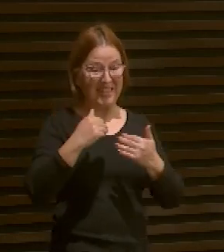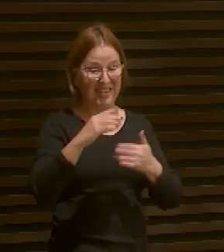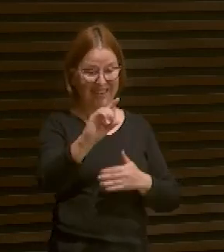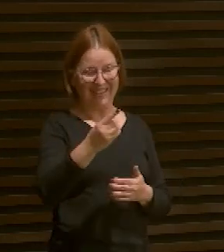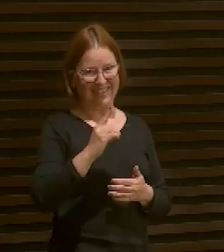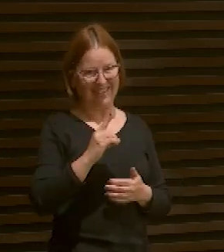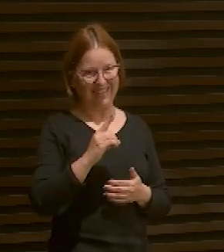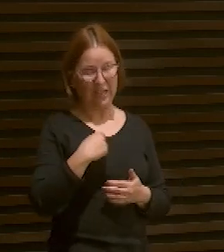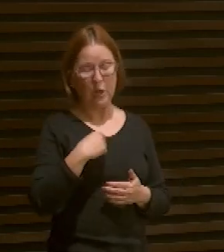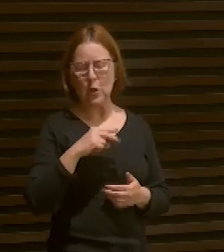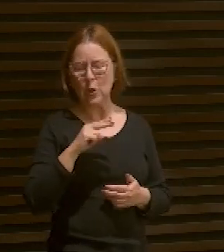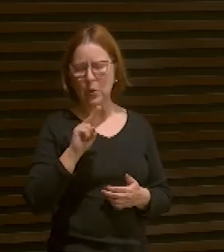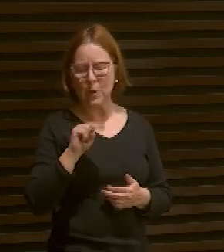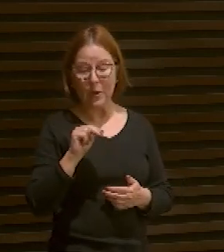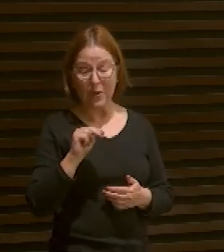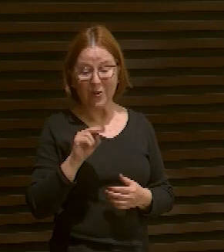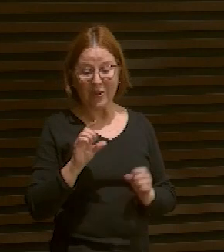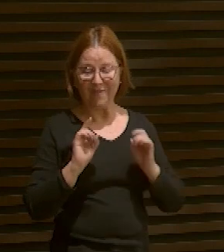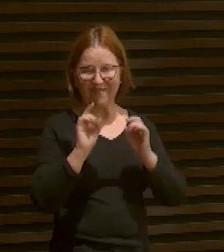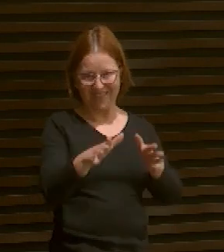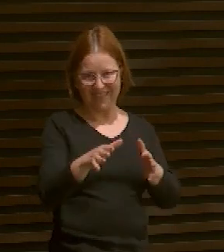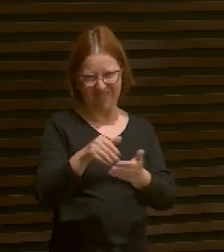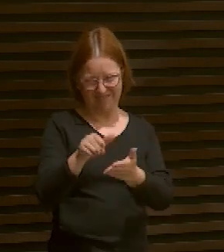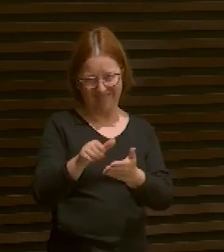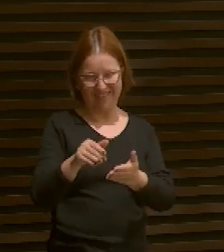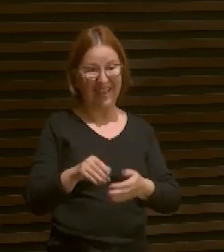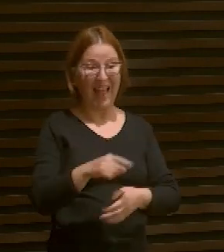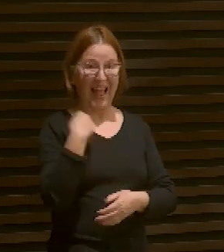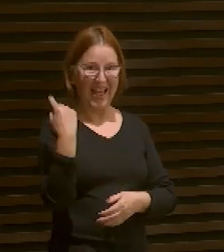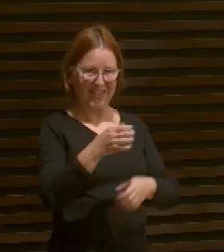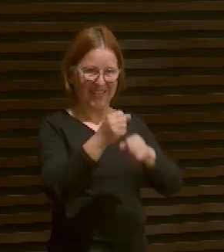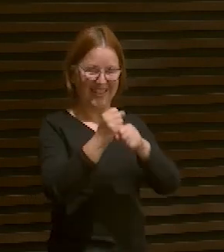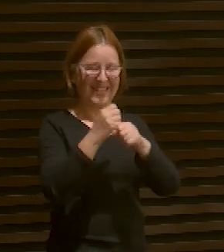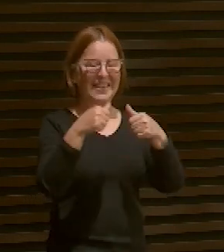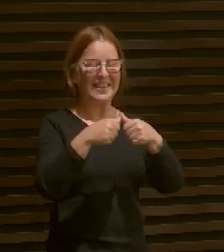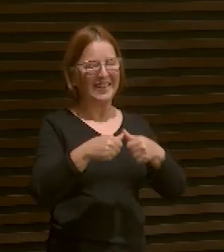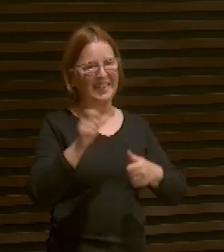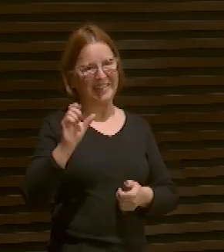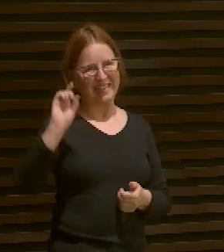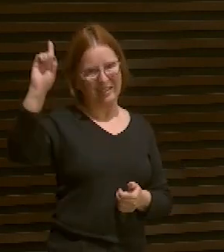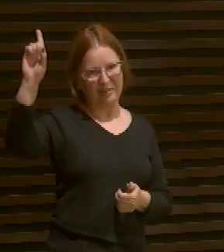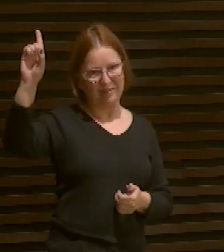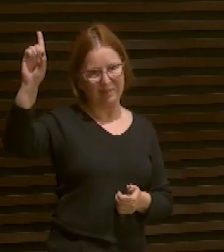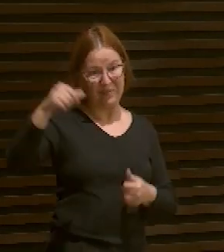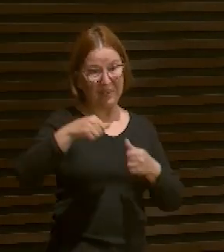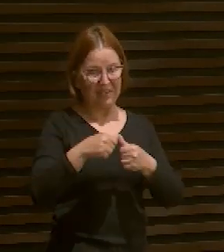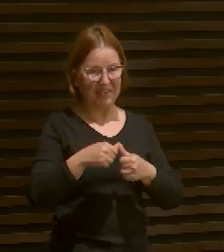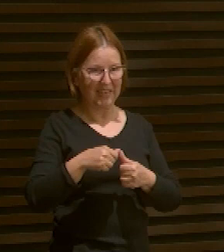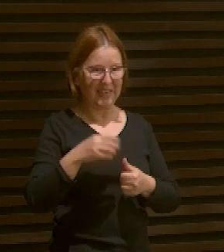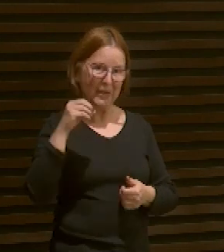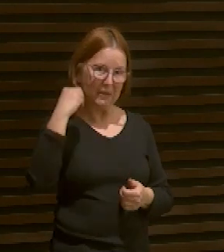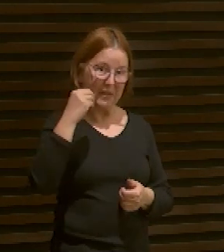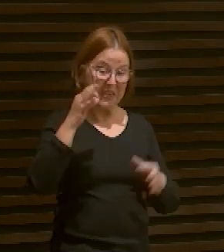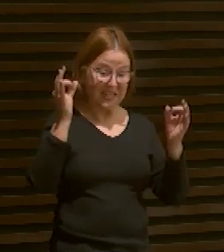jamais lançarei fora. A nossa segurança está na palavra. E esse é o tipo de experiência e certeza